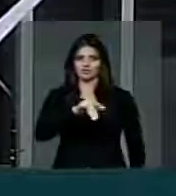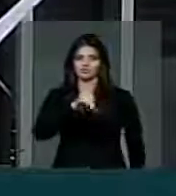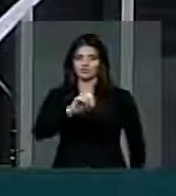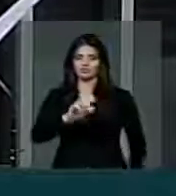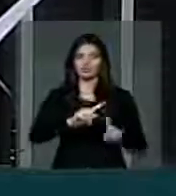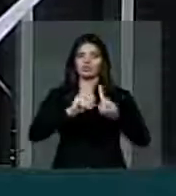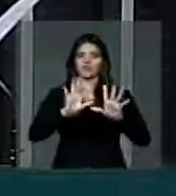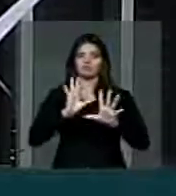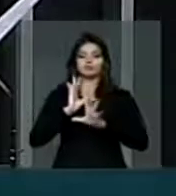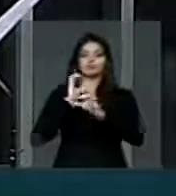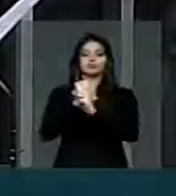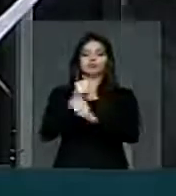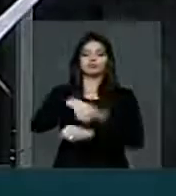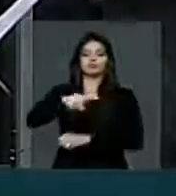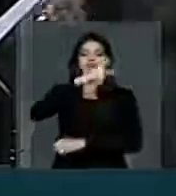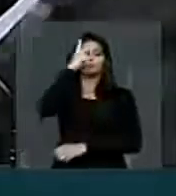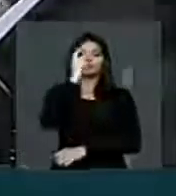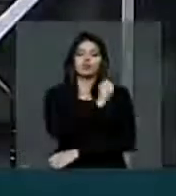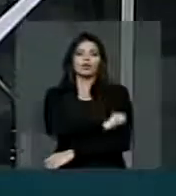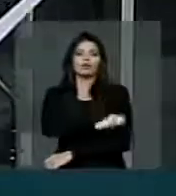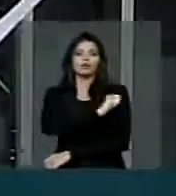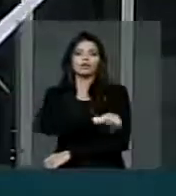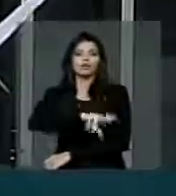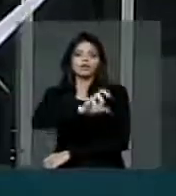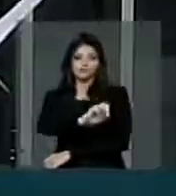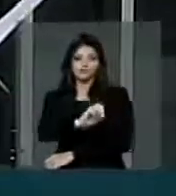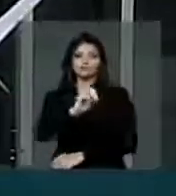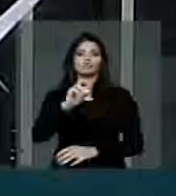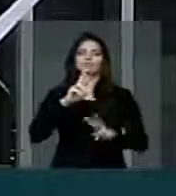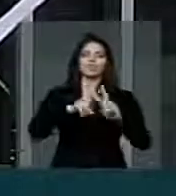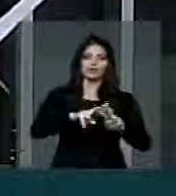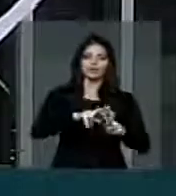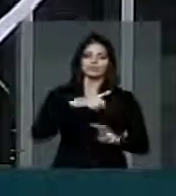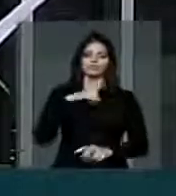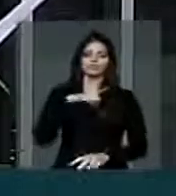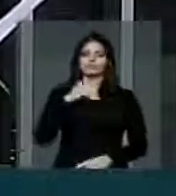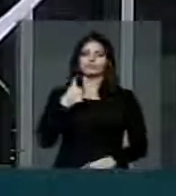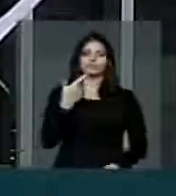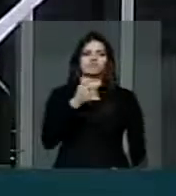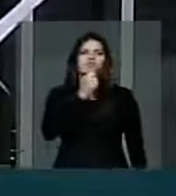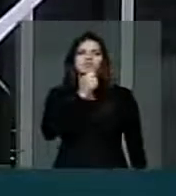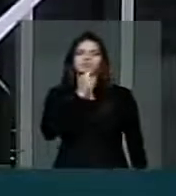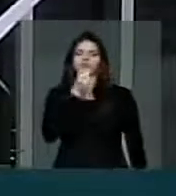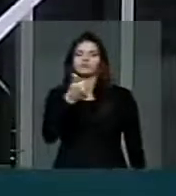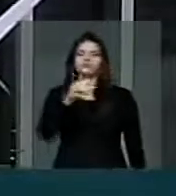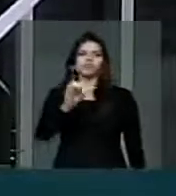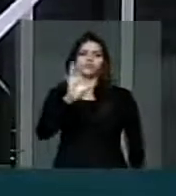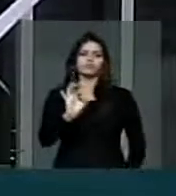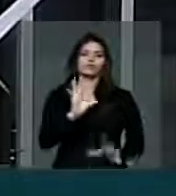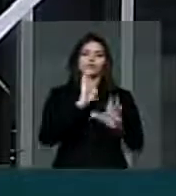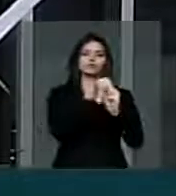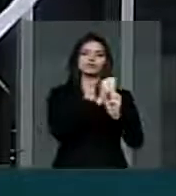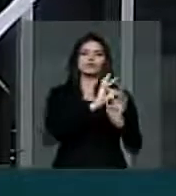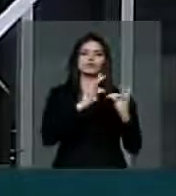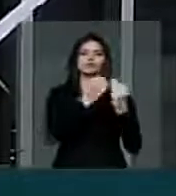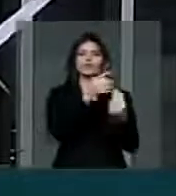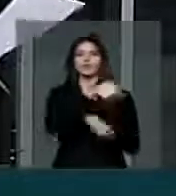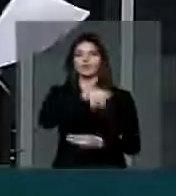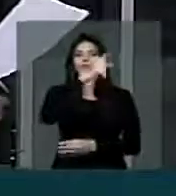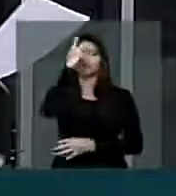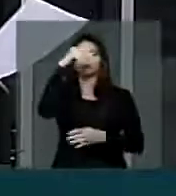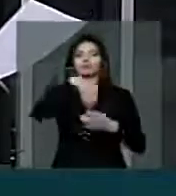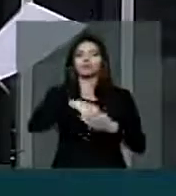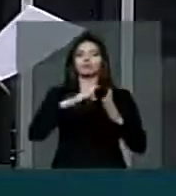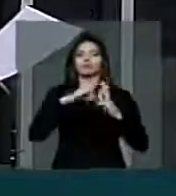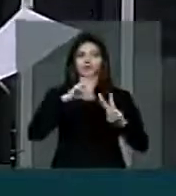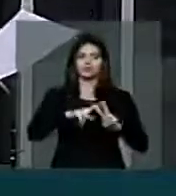total dos presos que estão em atividade educacional ainda não chega a 10% do total de detentos.